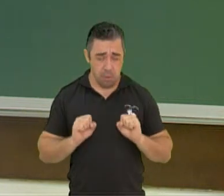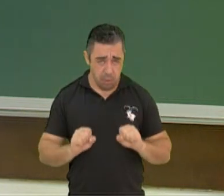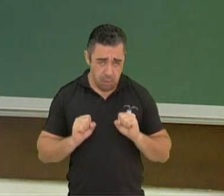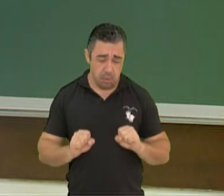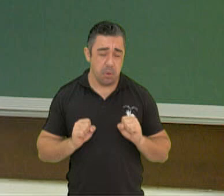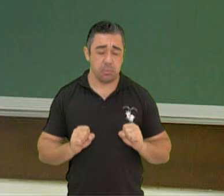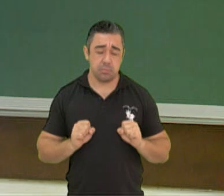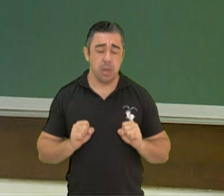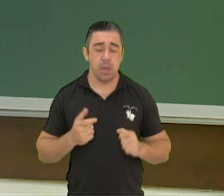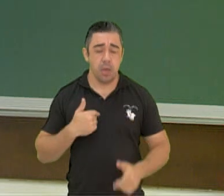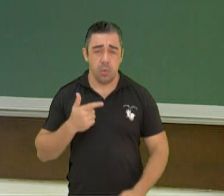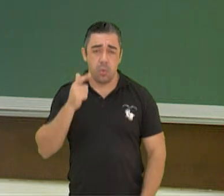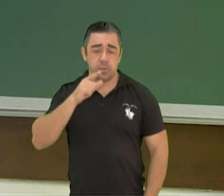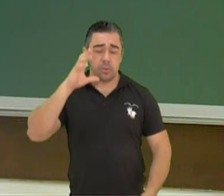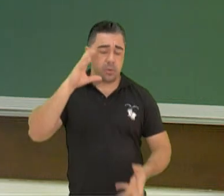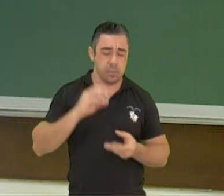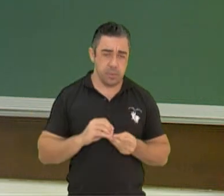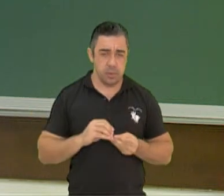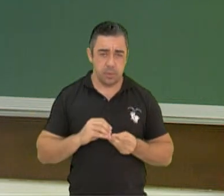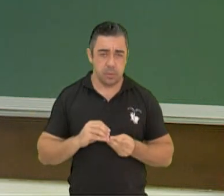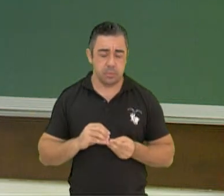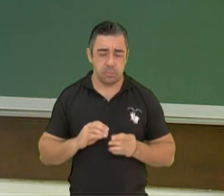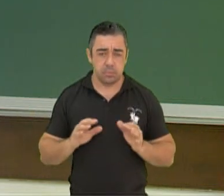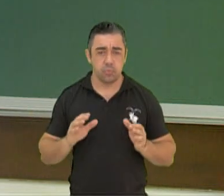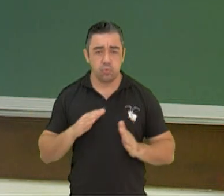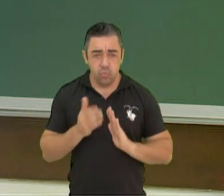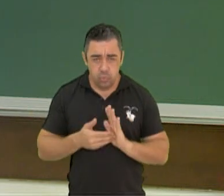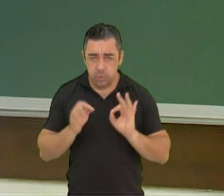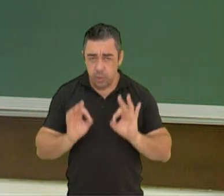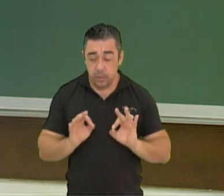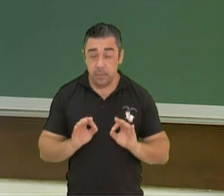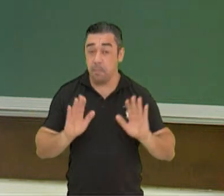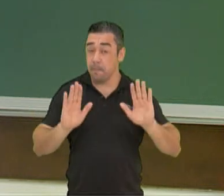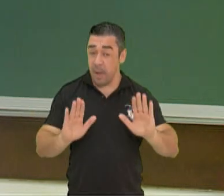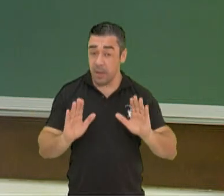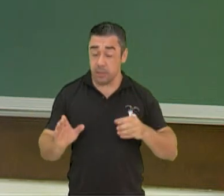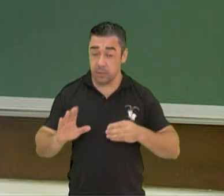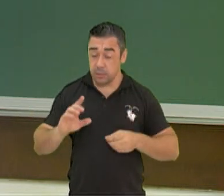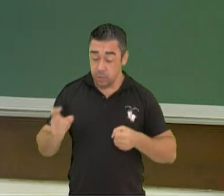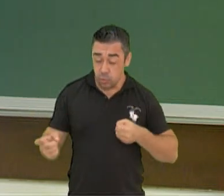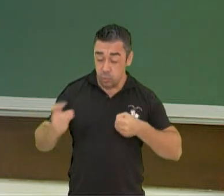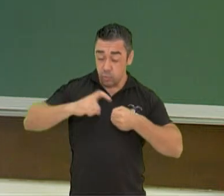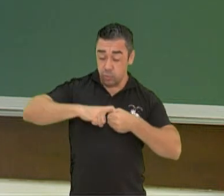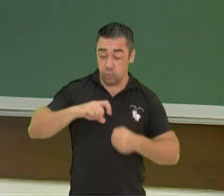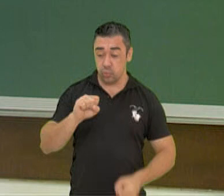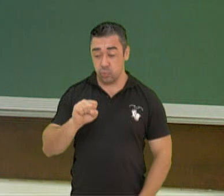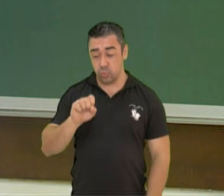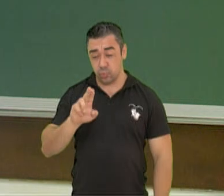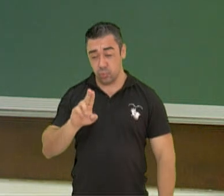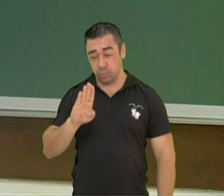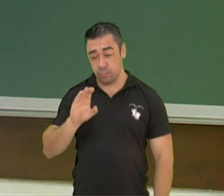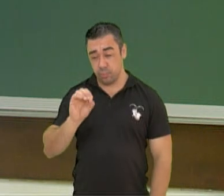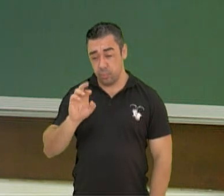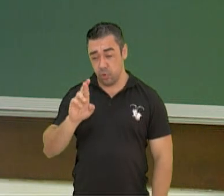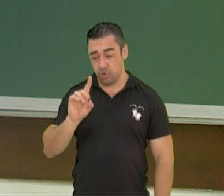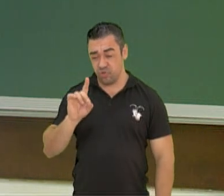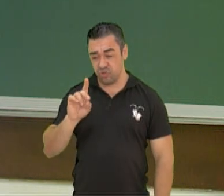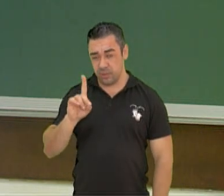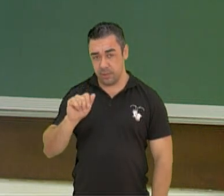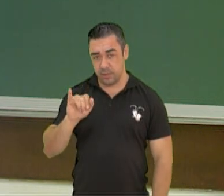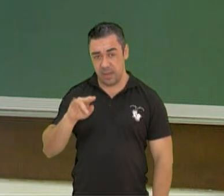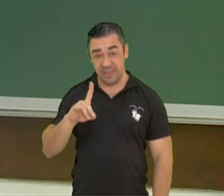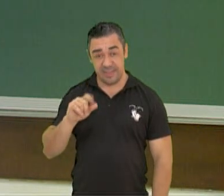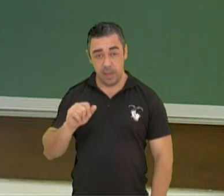e não ia causar danos à compreensão da frase. Já a subordinada, não. Ela depende